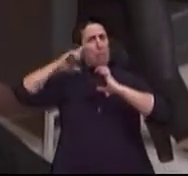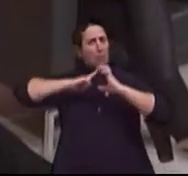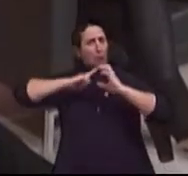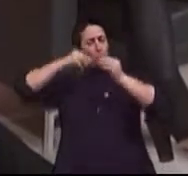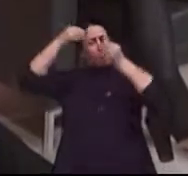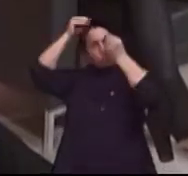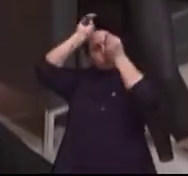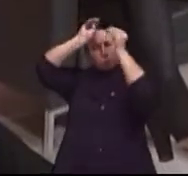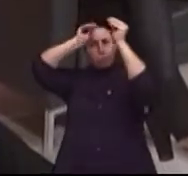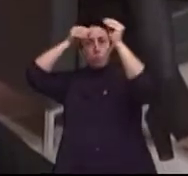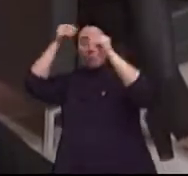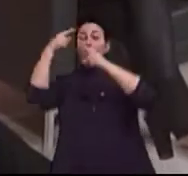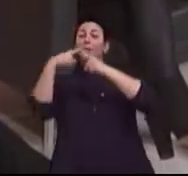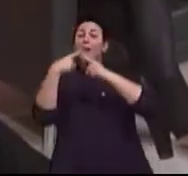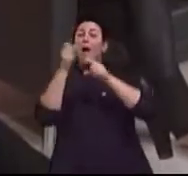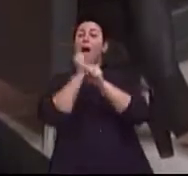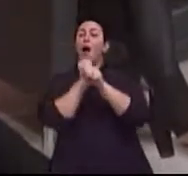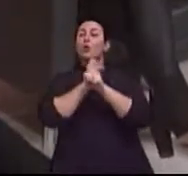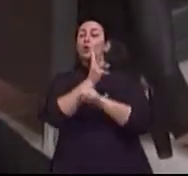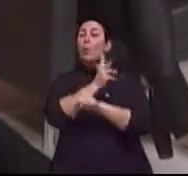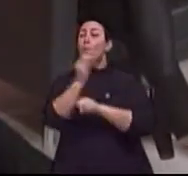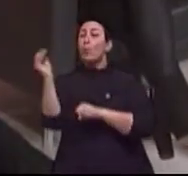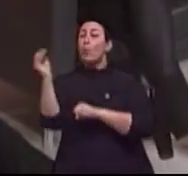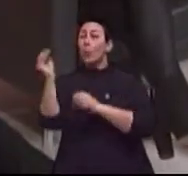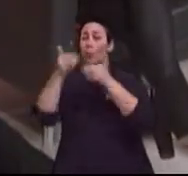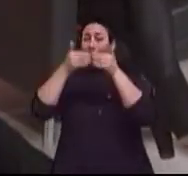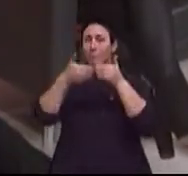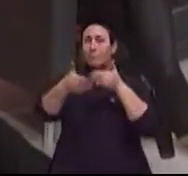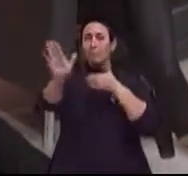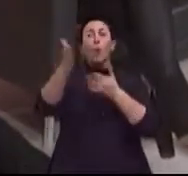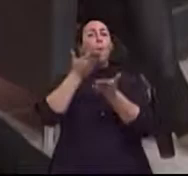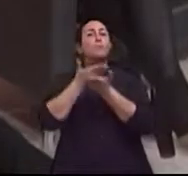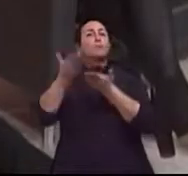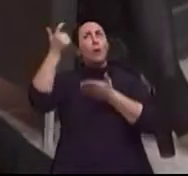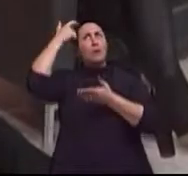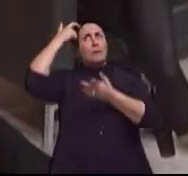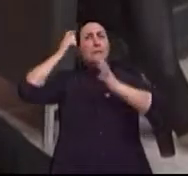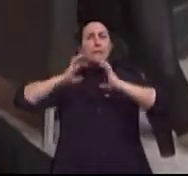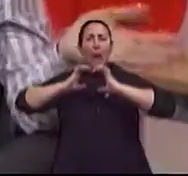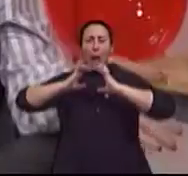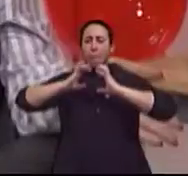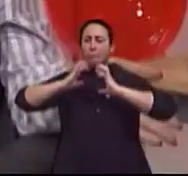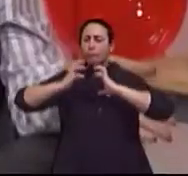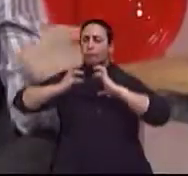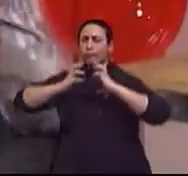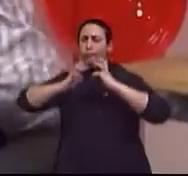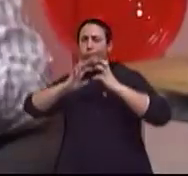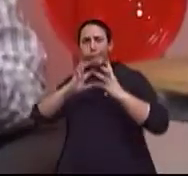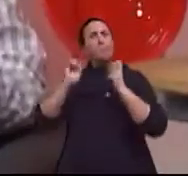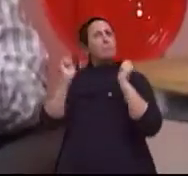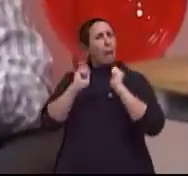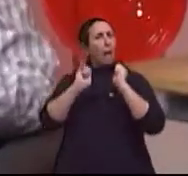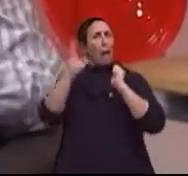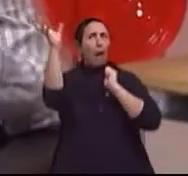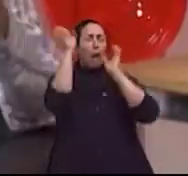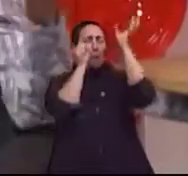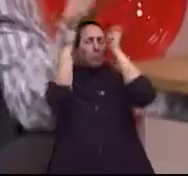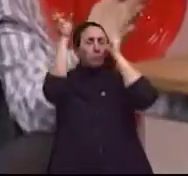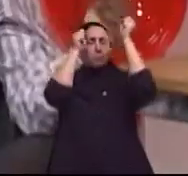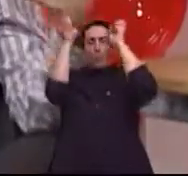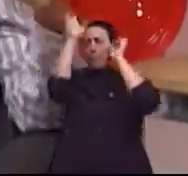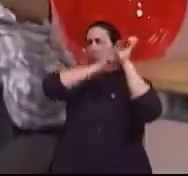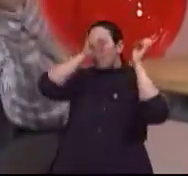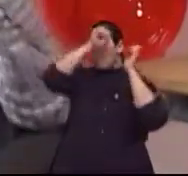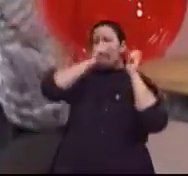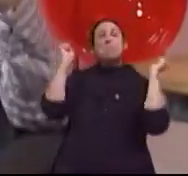2000, certo, foi o grande boom, exatamente, da neurociência, foi a plasticidade. Mas a gente tem a plasticidade boa e a ruim. Uhum. Então,